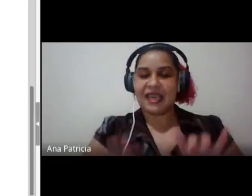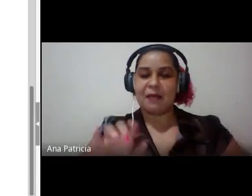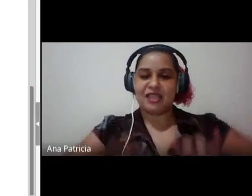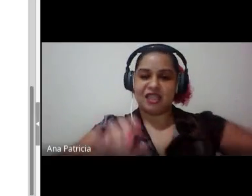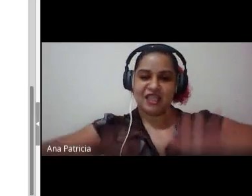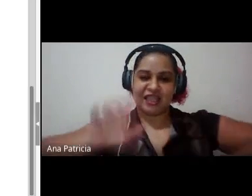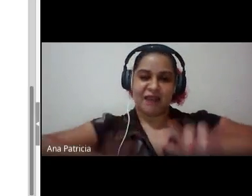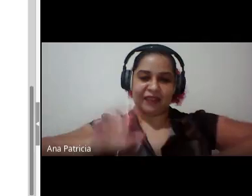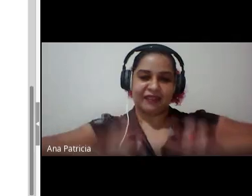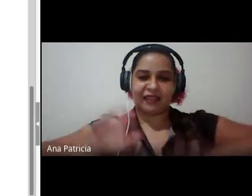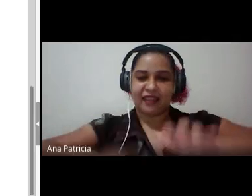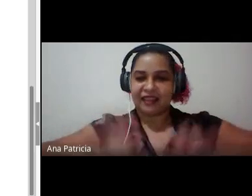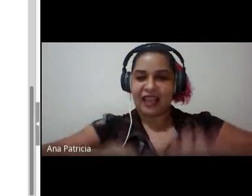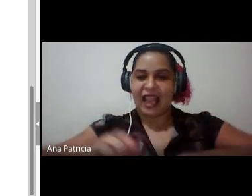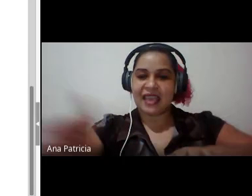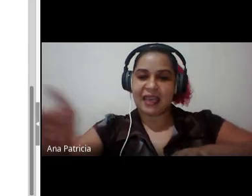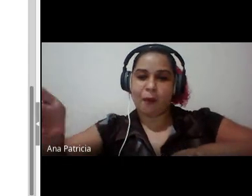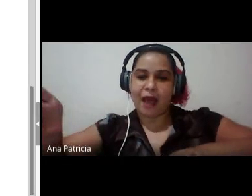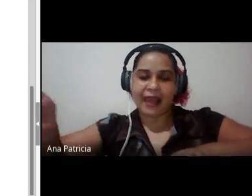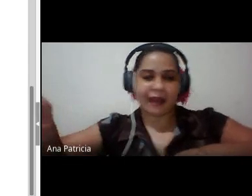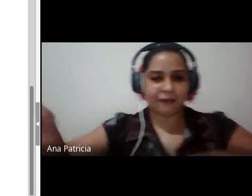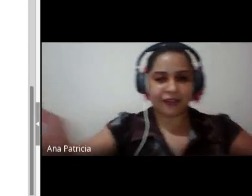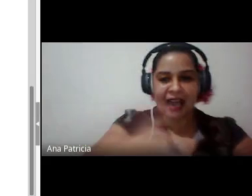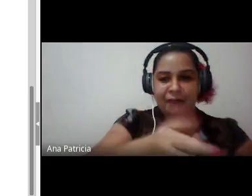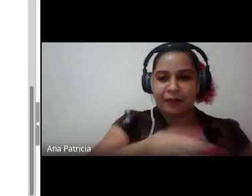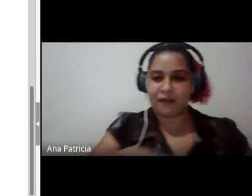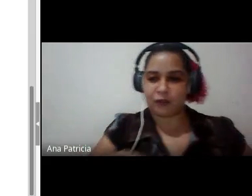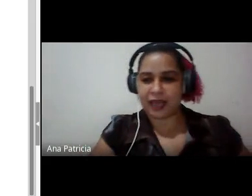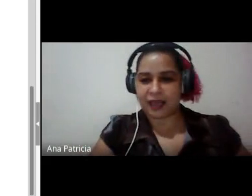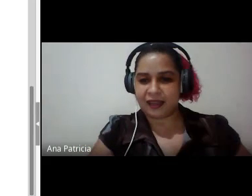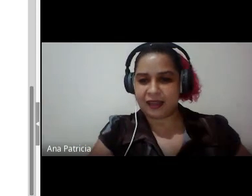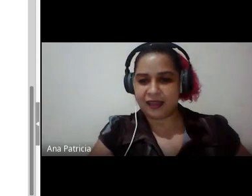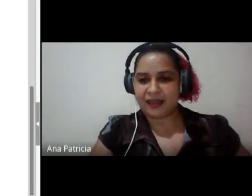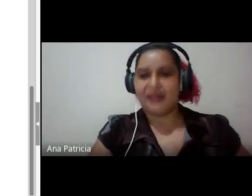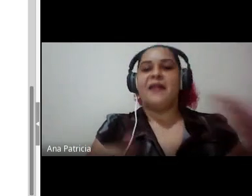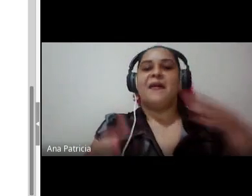datilografia de antigamente, a gente digitava, tac, tac, tac, tac, aí tinha que empurrar ela, para ela voltar.